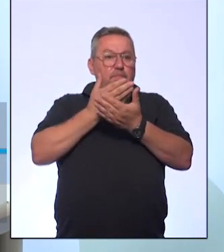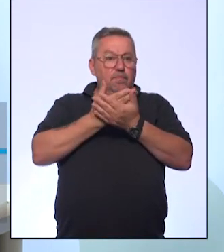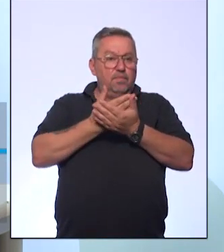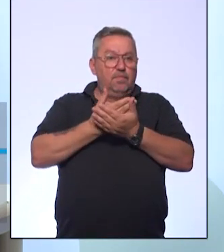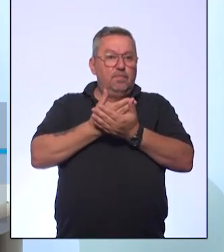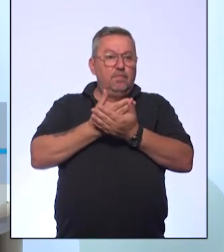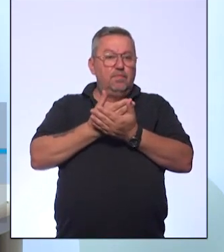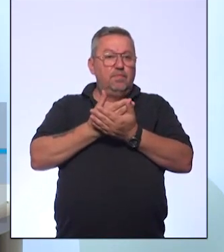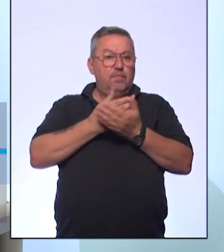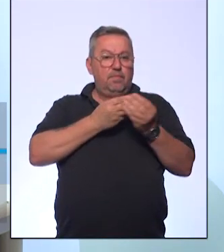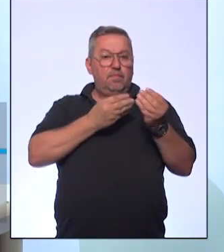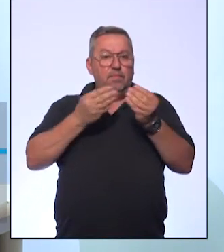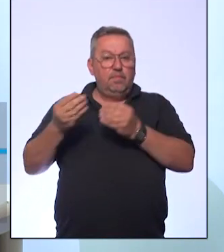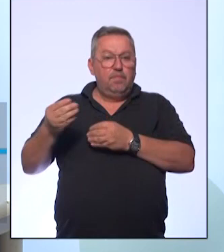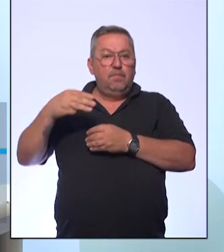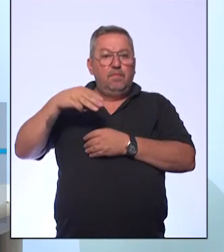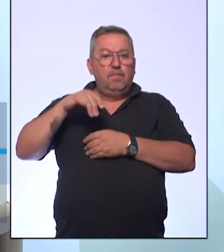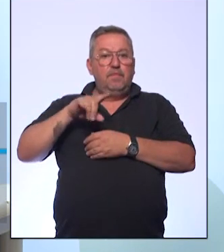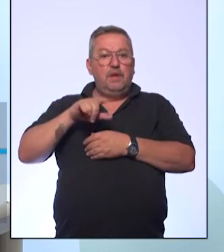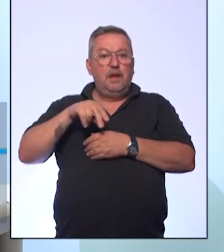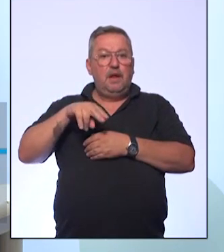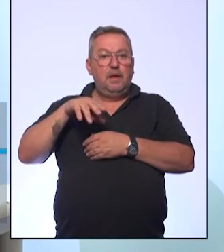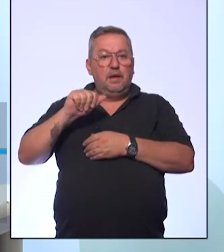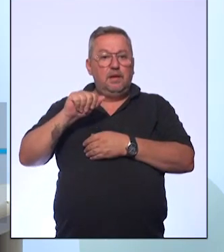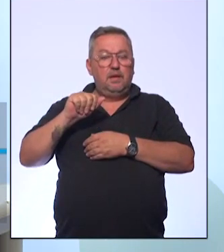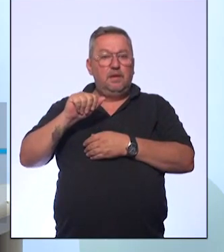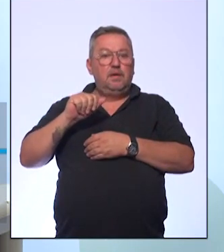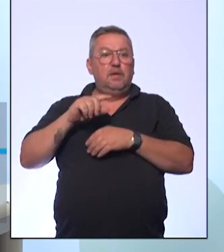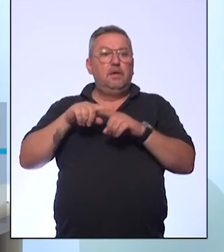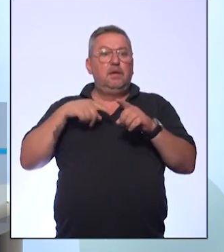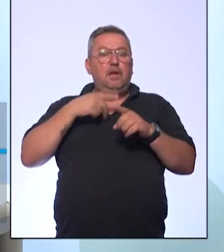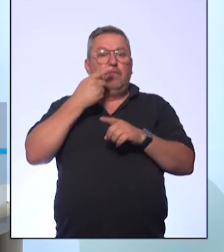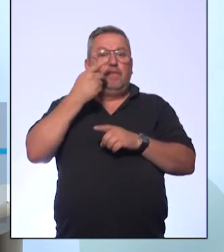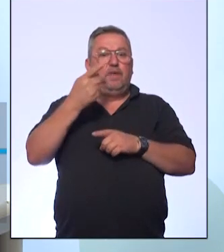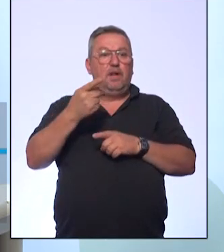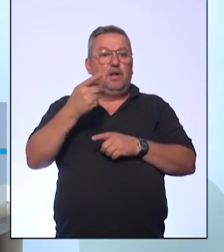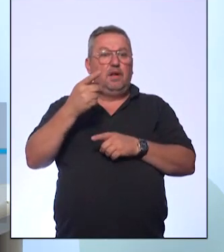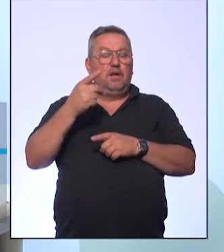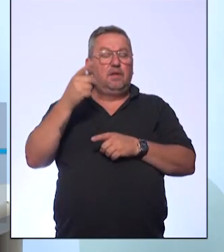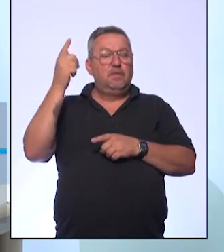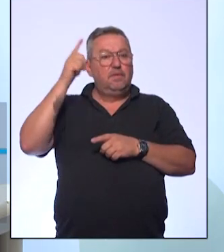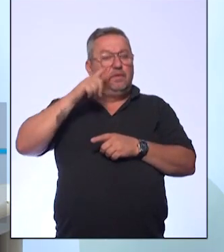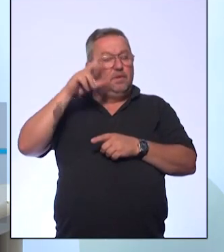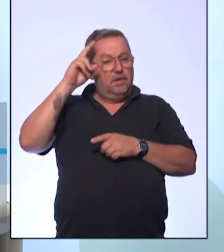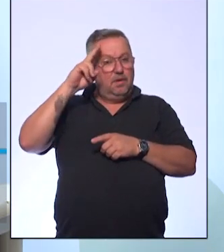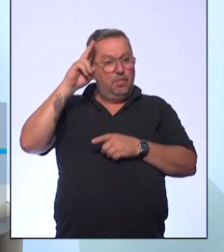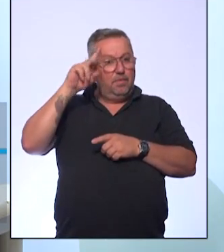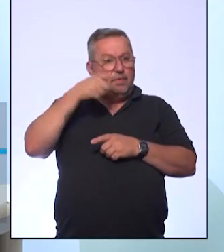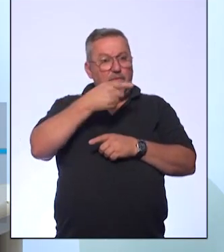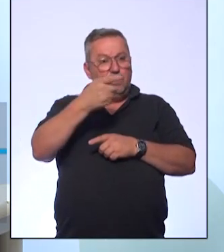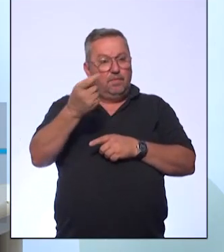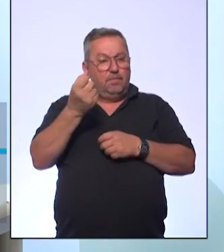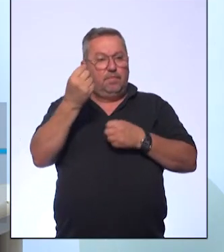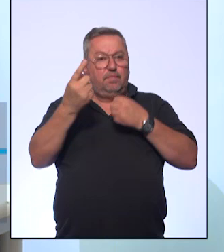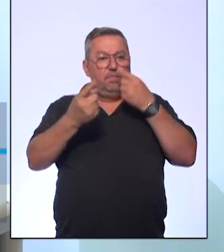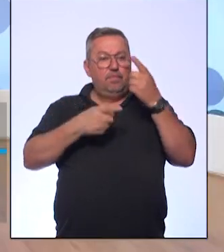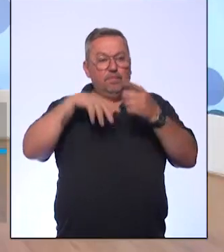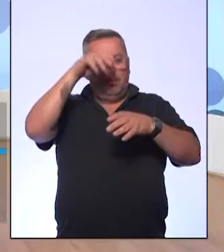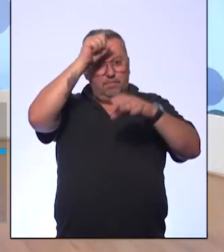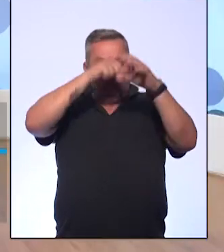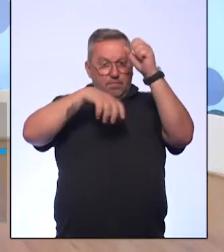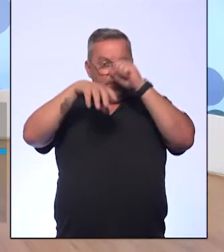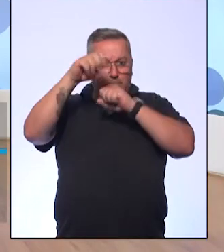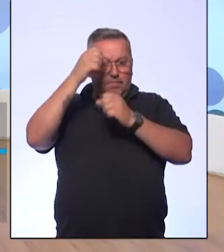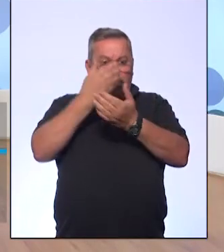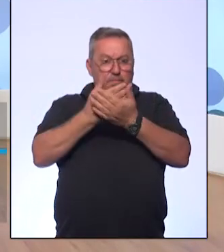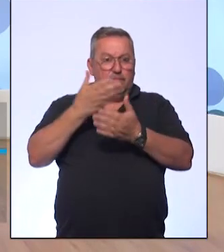da aula. Eu vou passar a palavra para a professora Milene, que vai retomar com vocês algumas aprendizagens